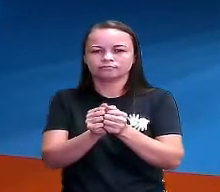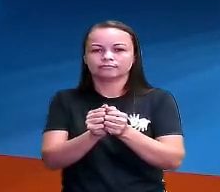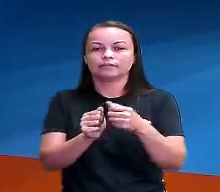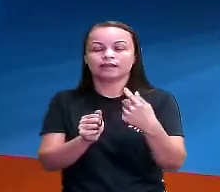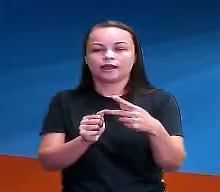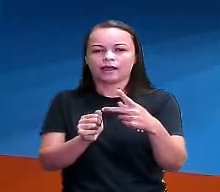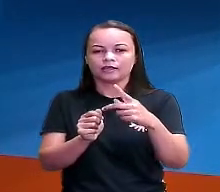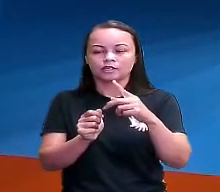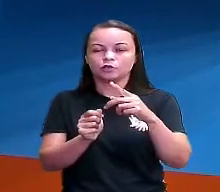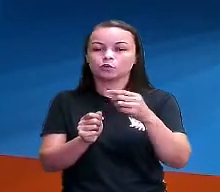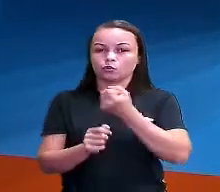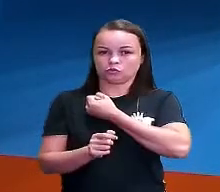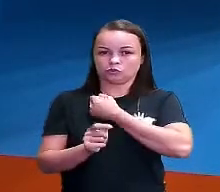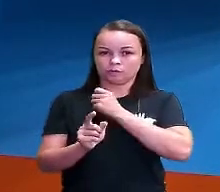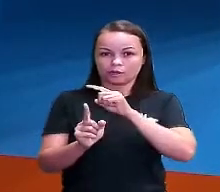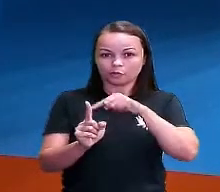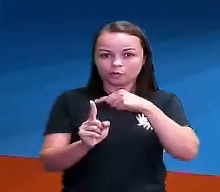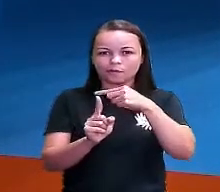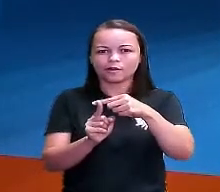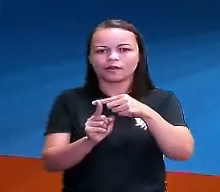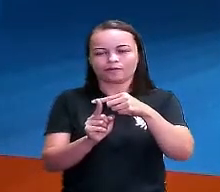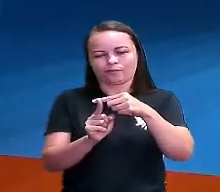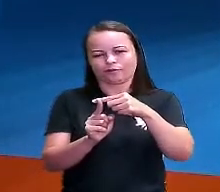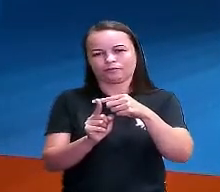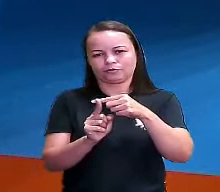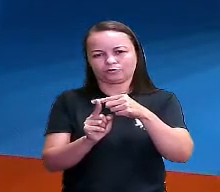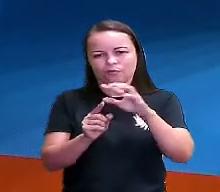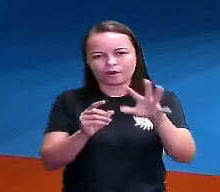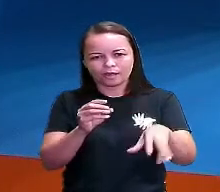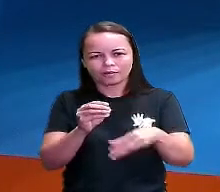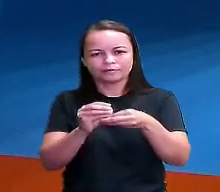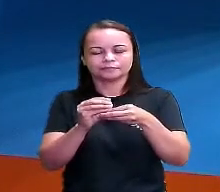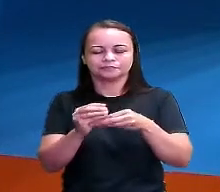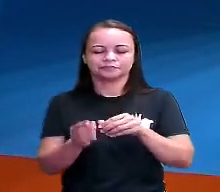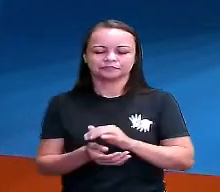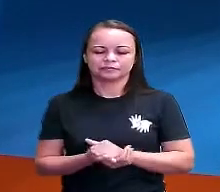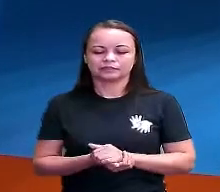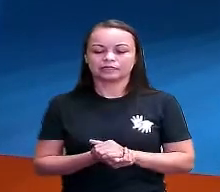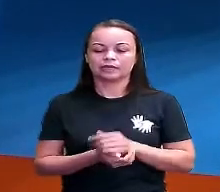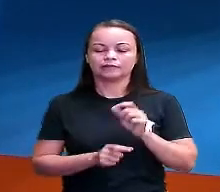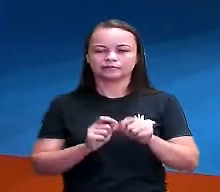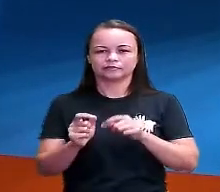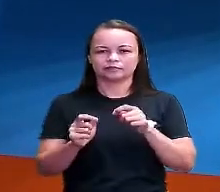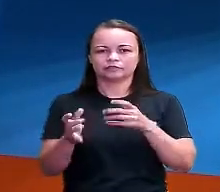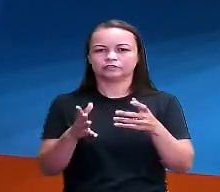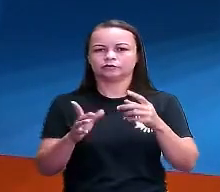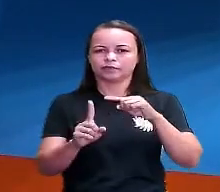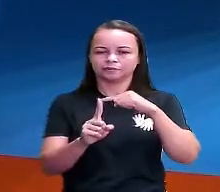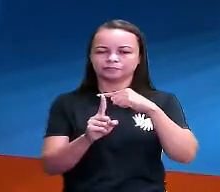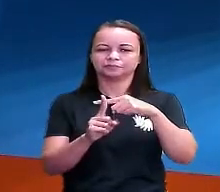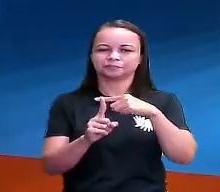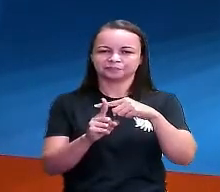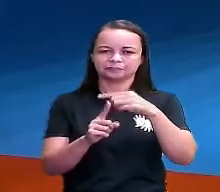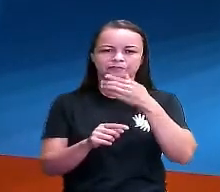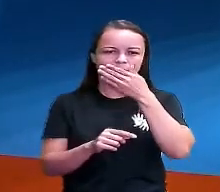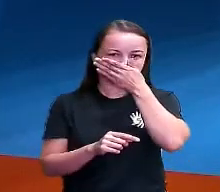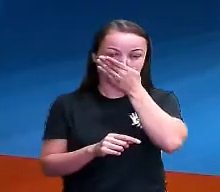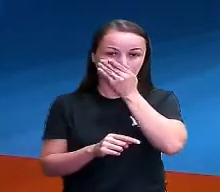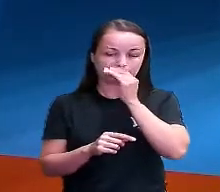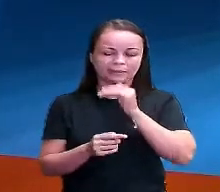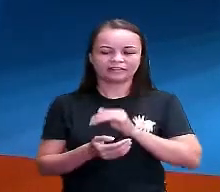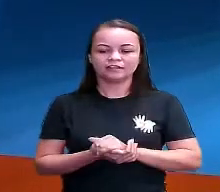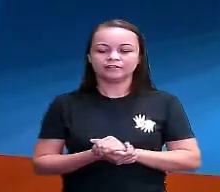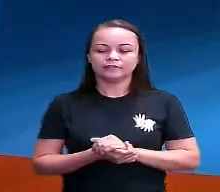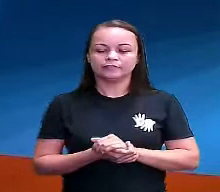número aumentou, né? Foi acrescentado. Então, a gente vai fazer uma adição, tá certo?